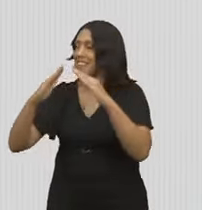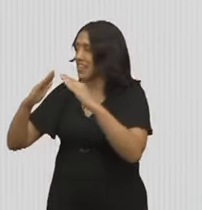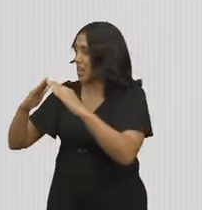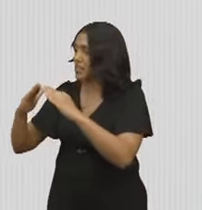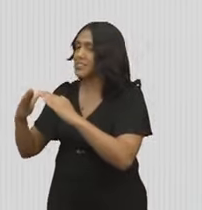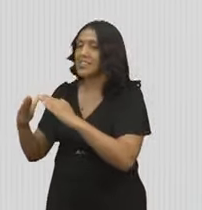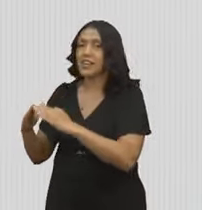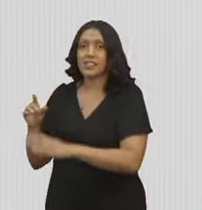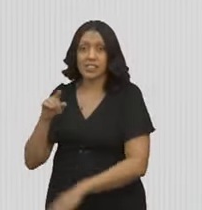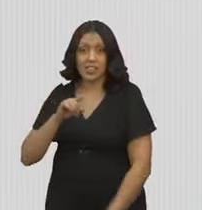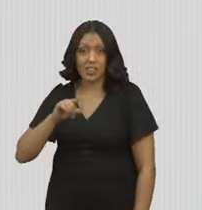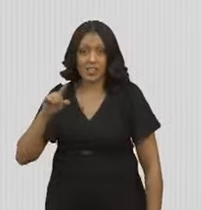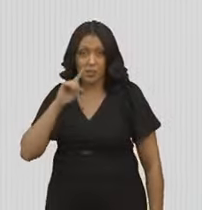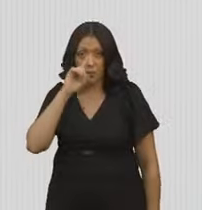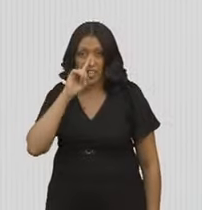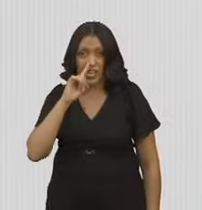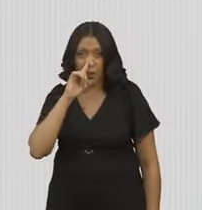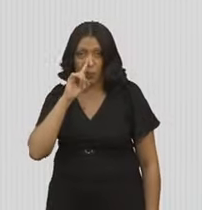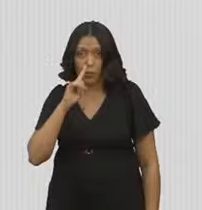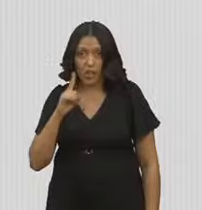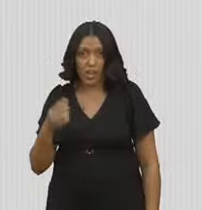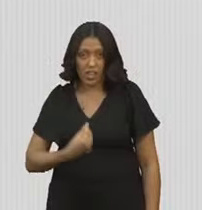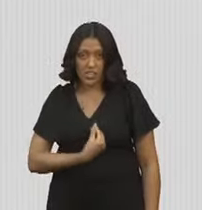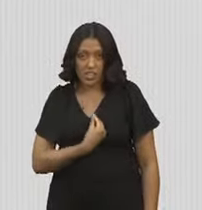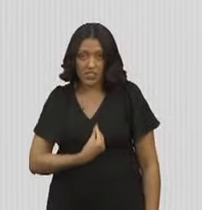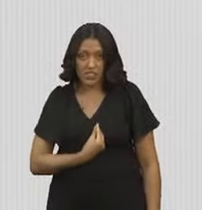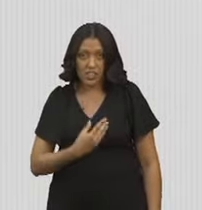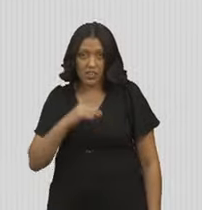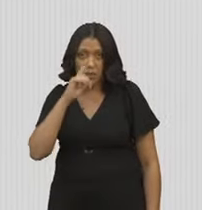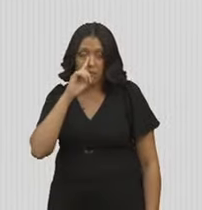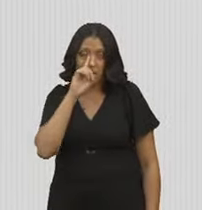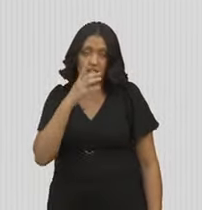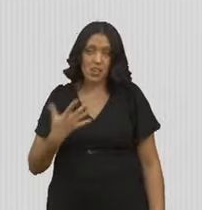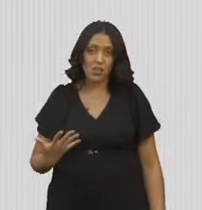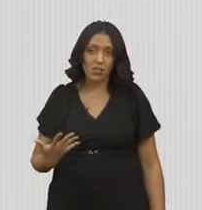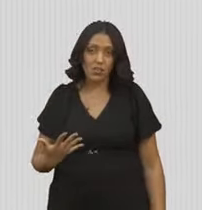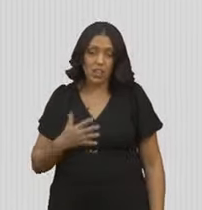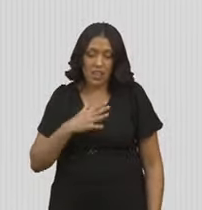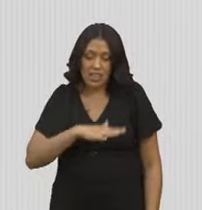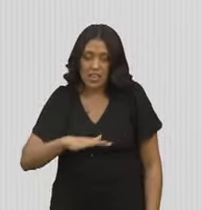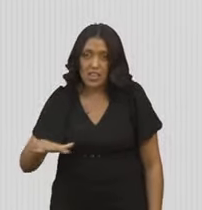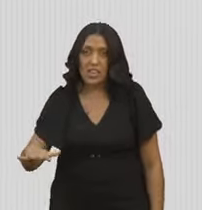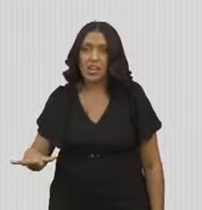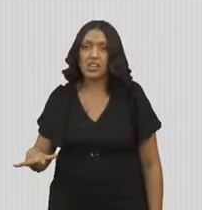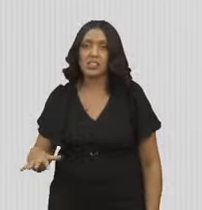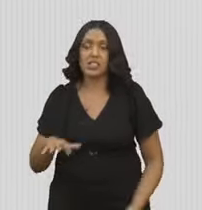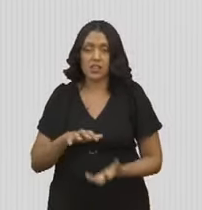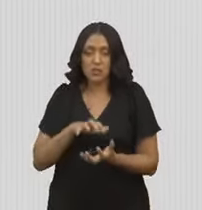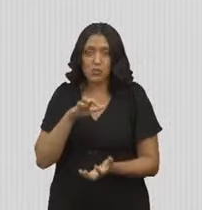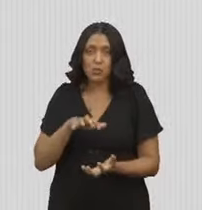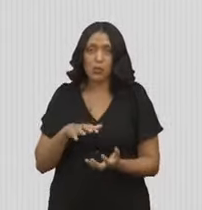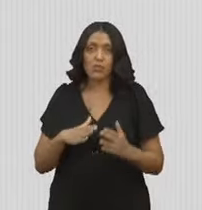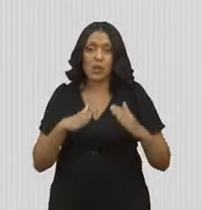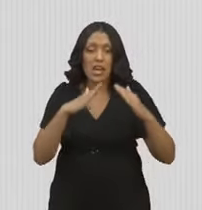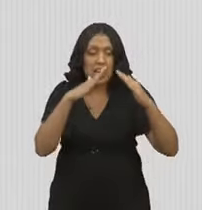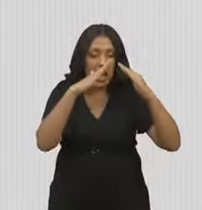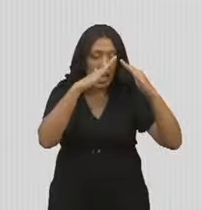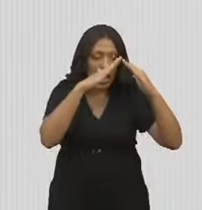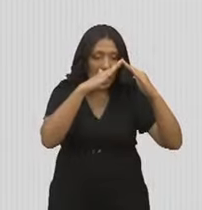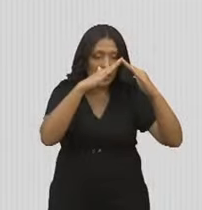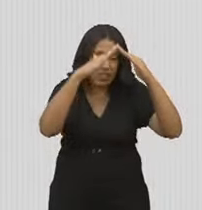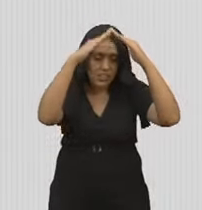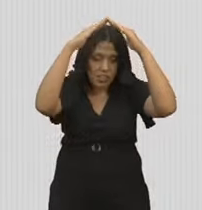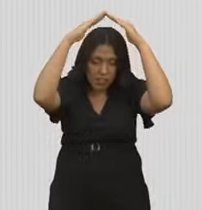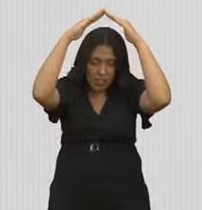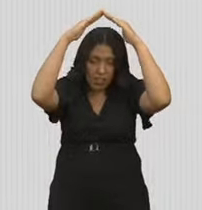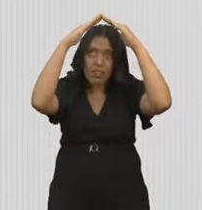vidas. Essas pessoas estão expostas a risco. Tem famílias com criança, tem famílias com idosos, que estão expostas em casas com rachaduras que estão aumentando, que